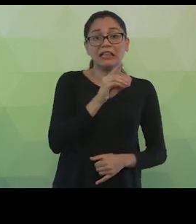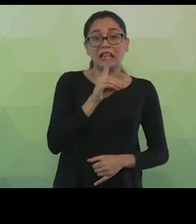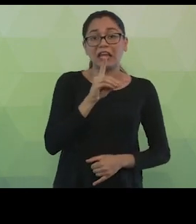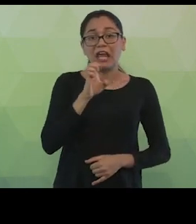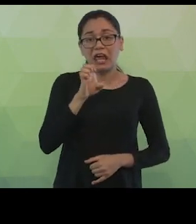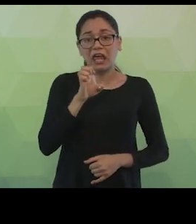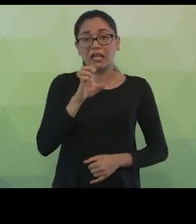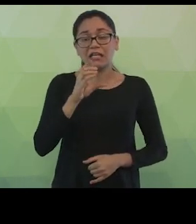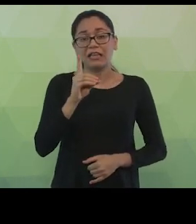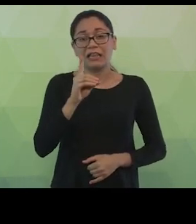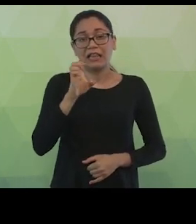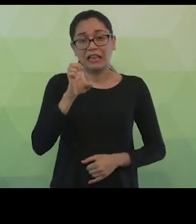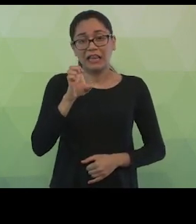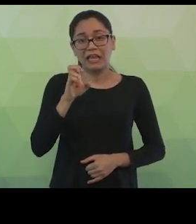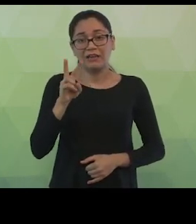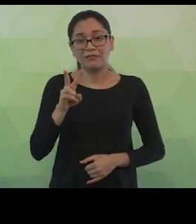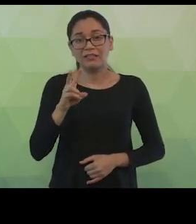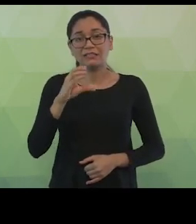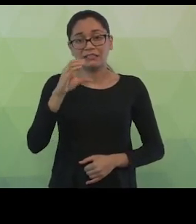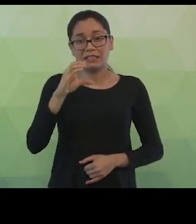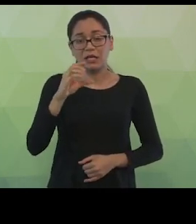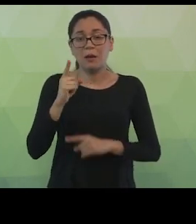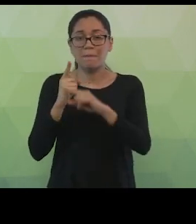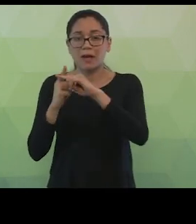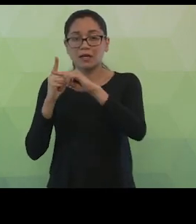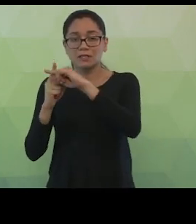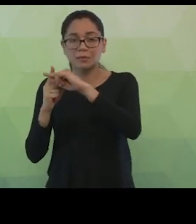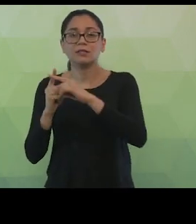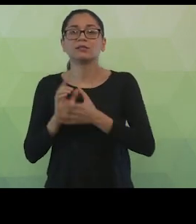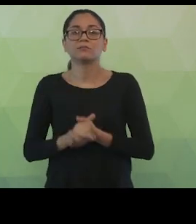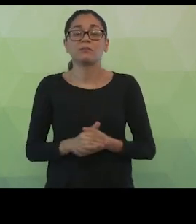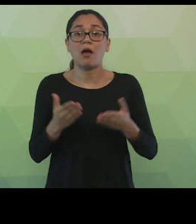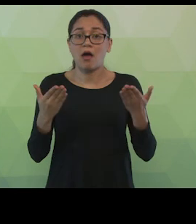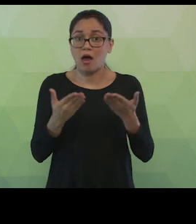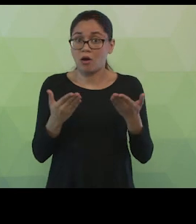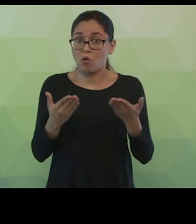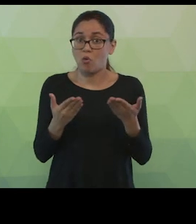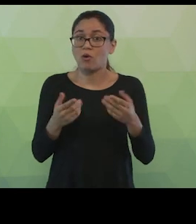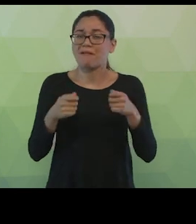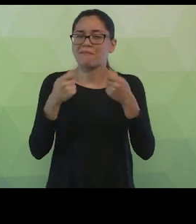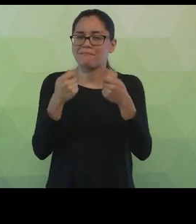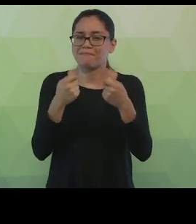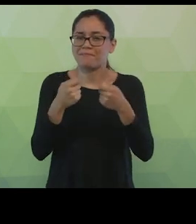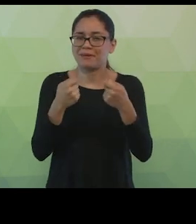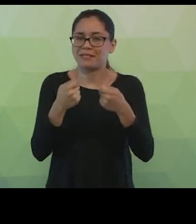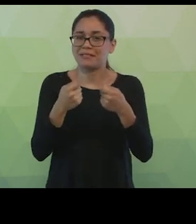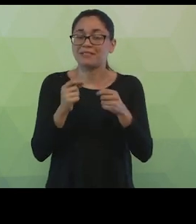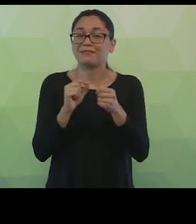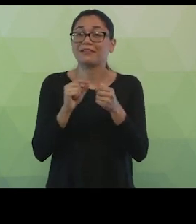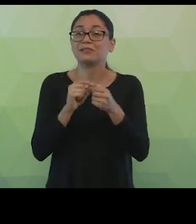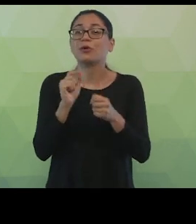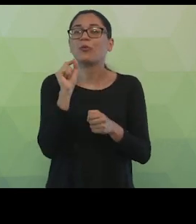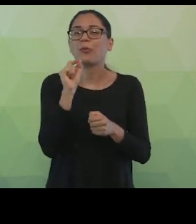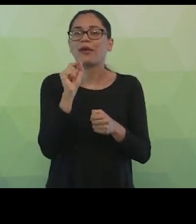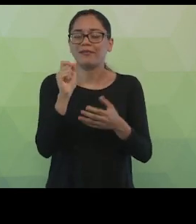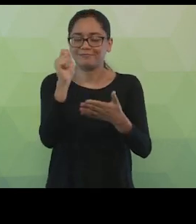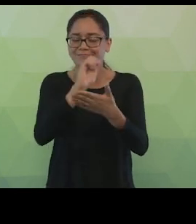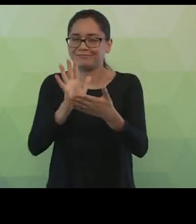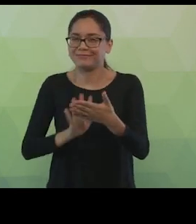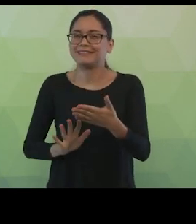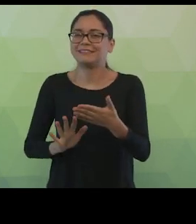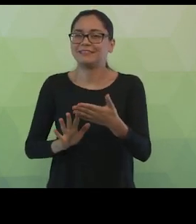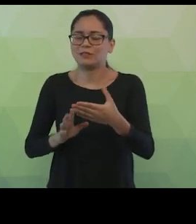DevC++. Sendo assim, agora é hora de verificar o nosso aprendizado através de exercícios